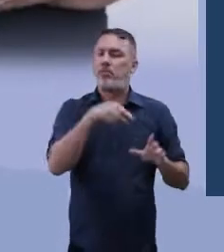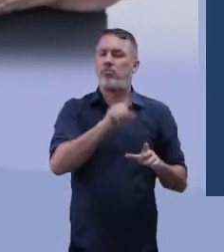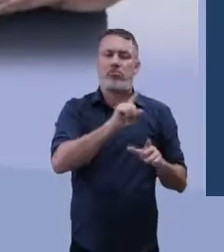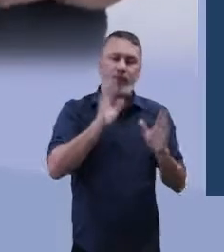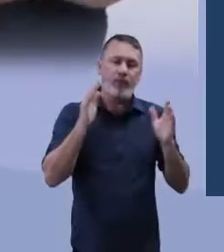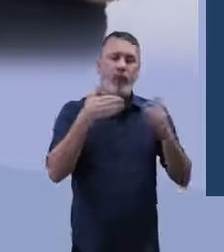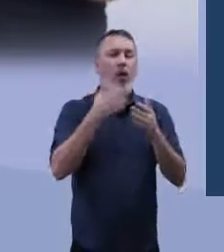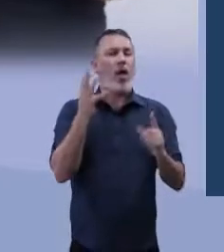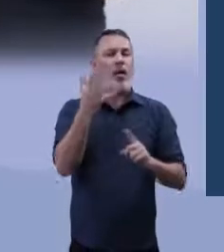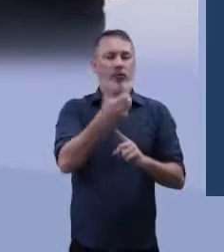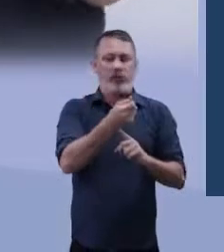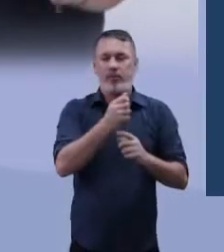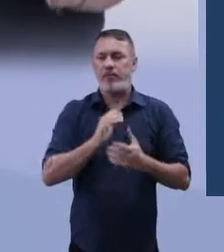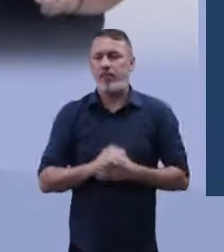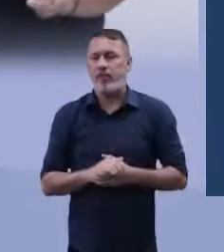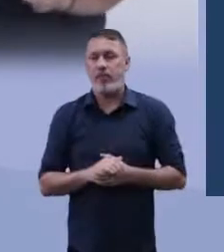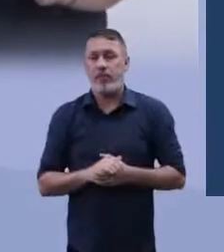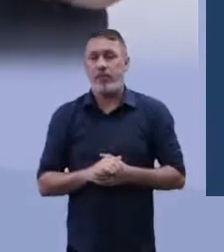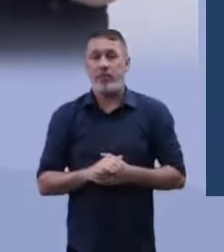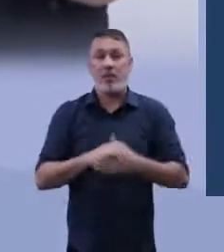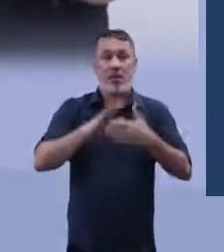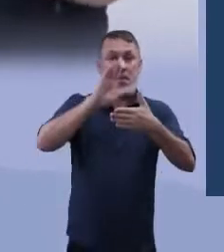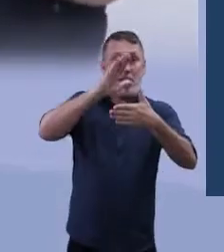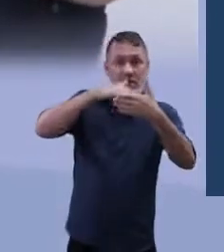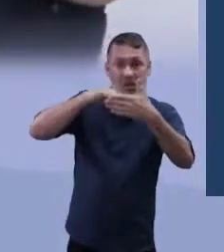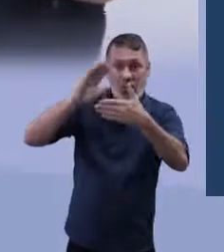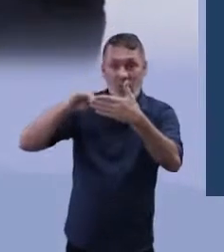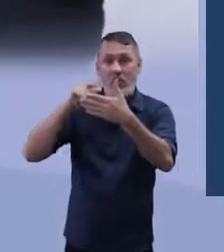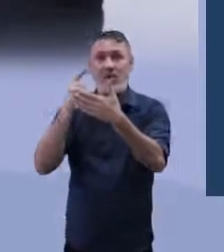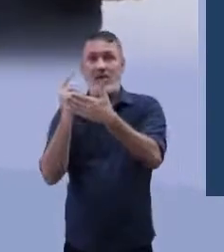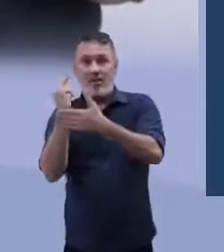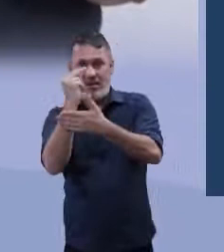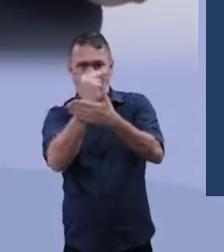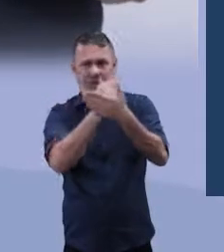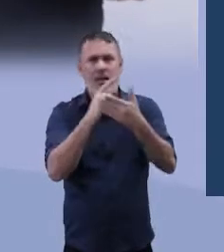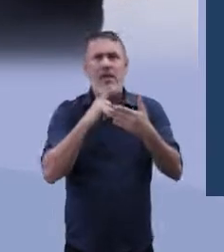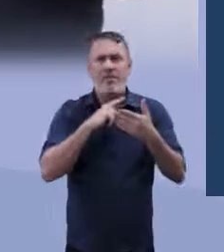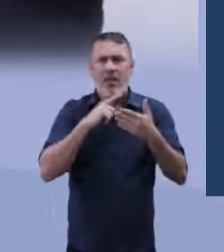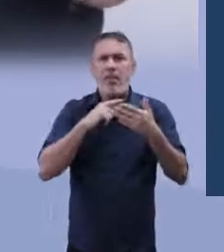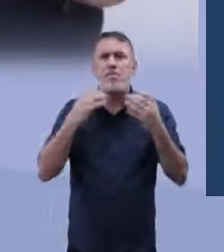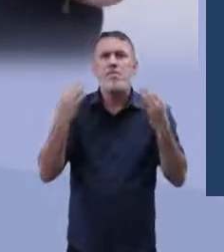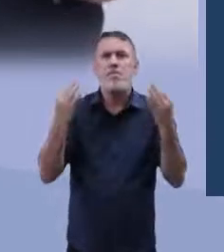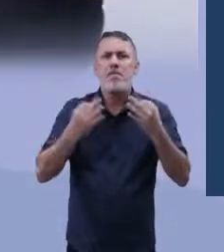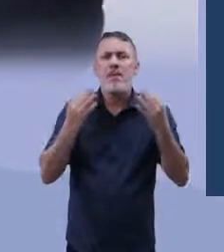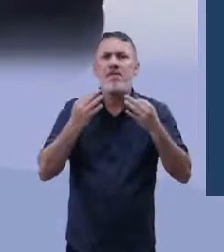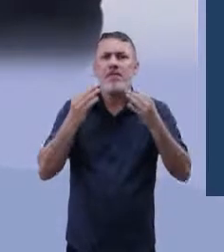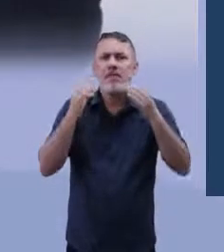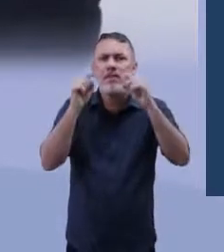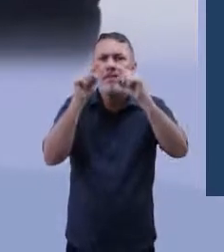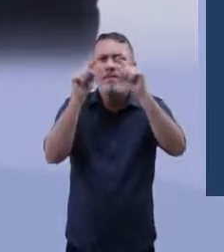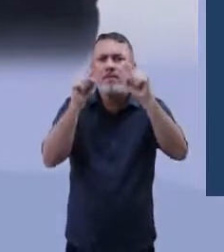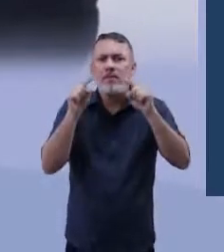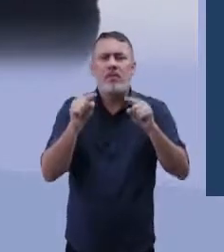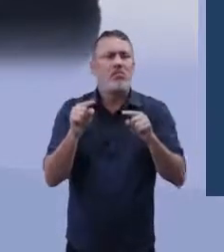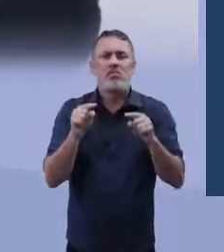As figuras, elas não apresentam contornos definidos. As pinceladas são muito curtas.